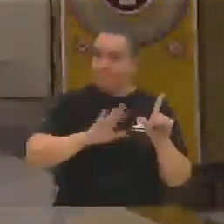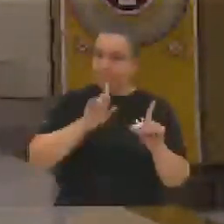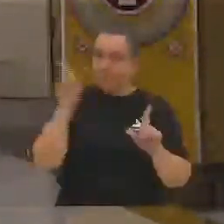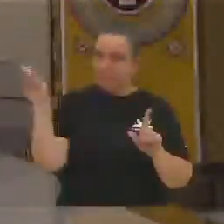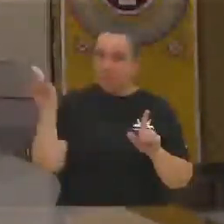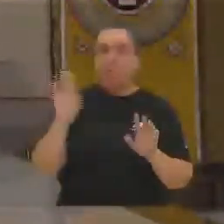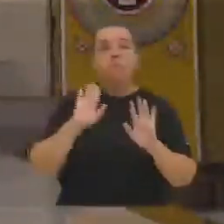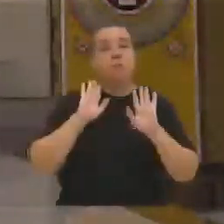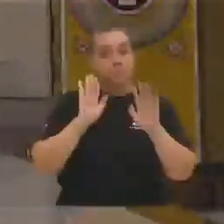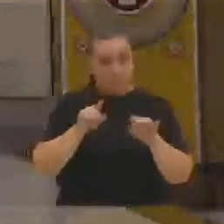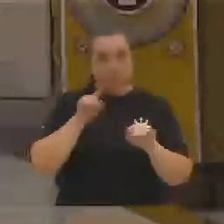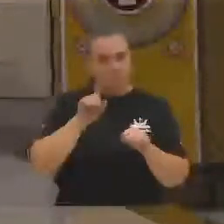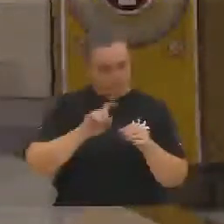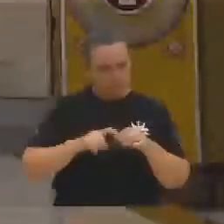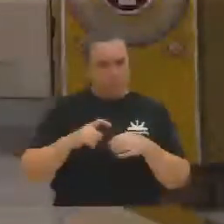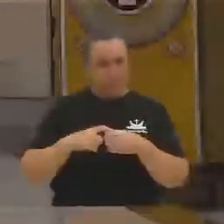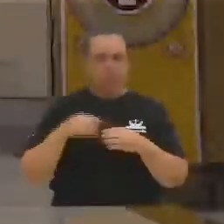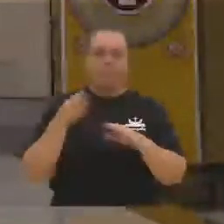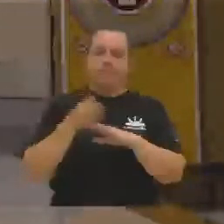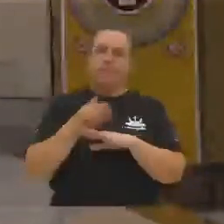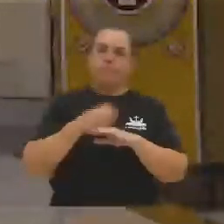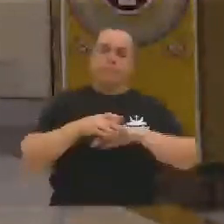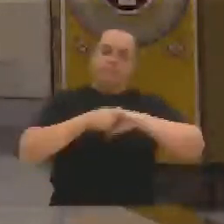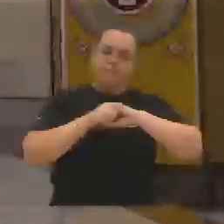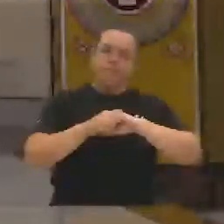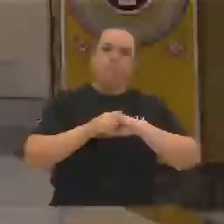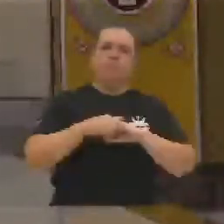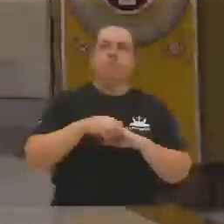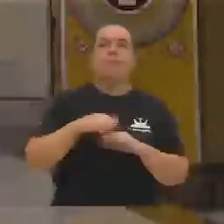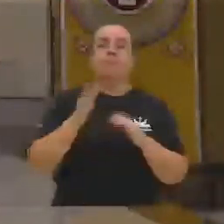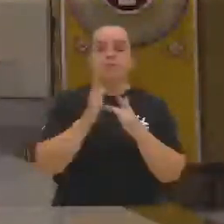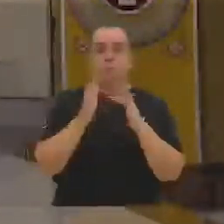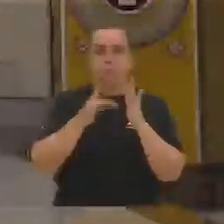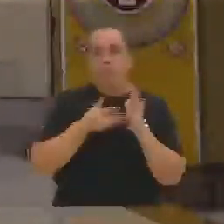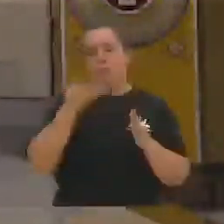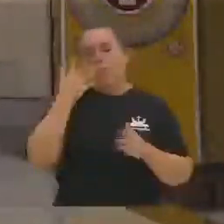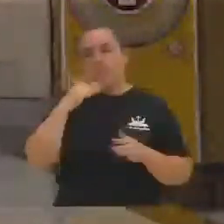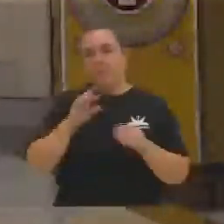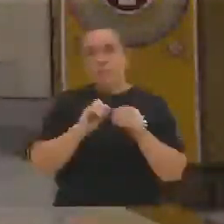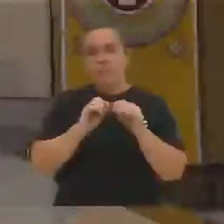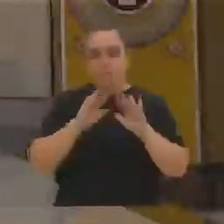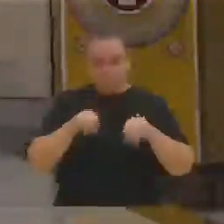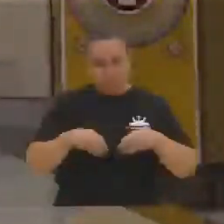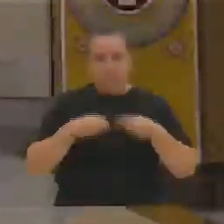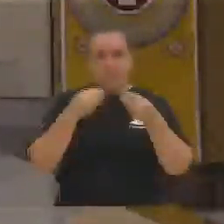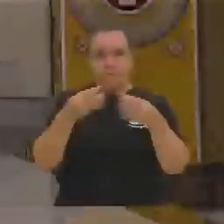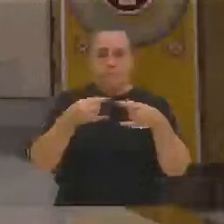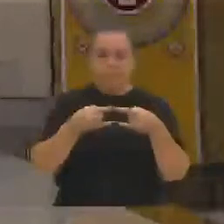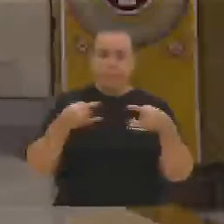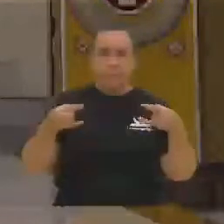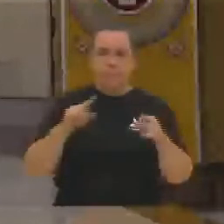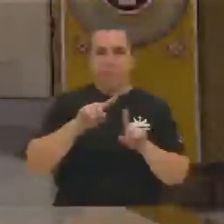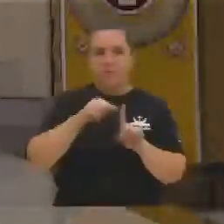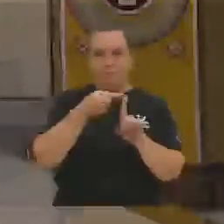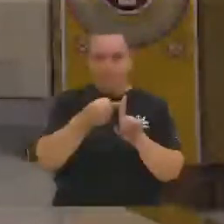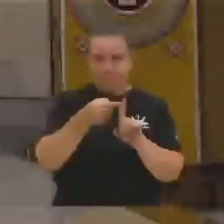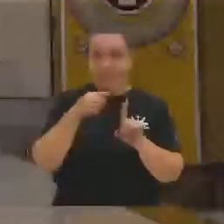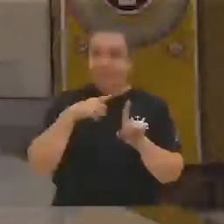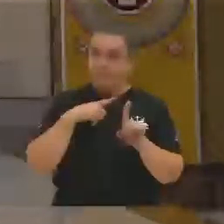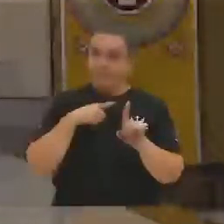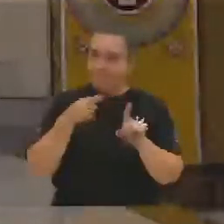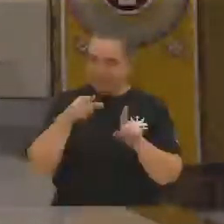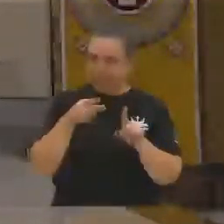é associado, participe da ação do Menino Jesus, fazendo a doação pelo boleto extra.